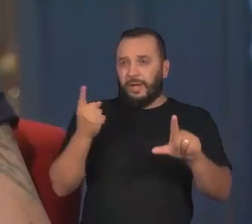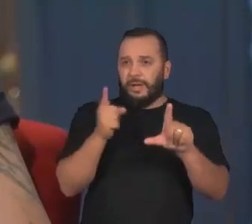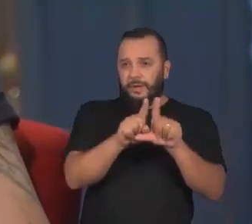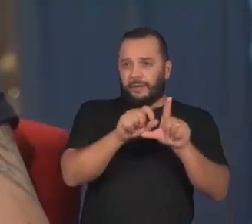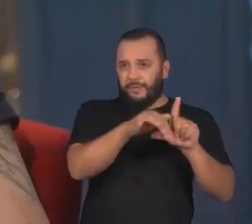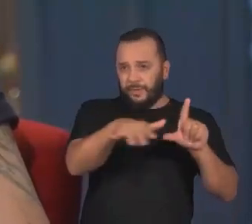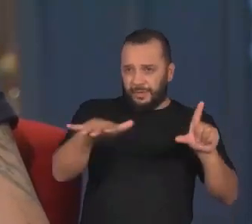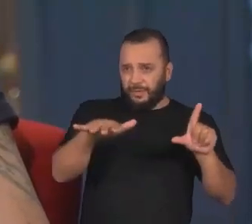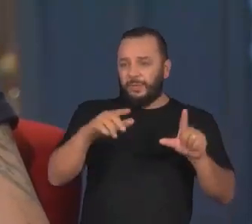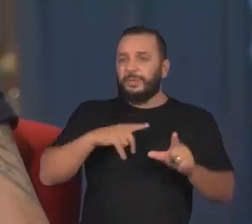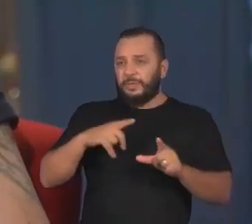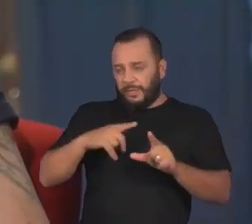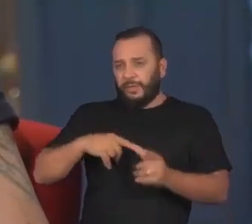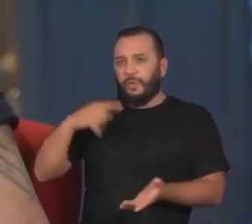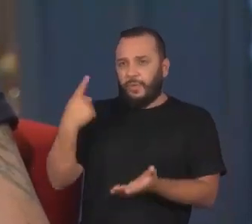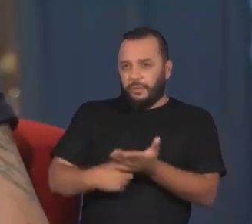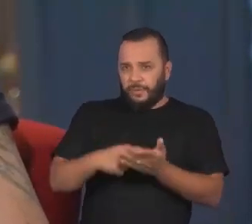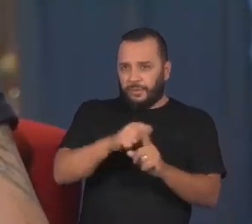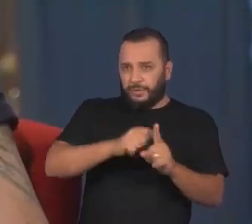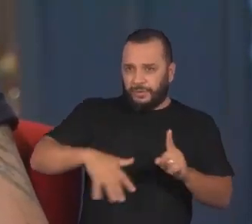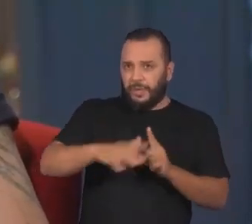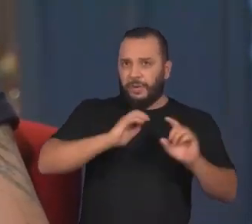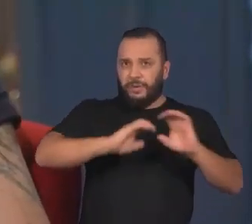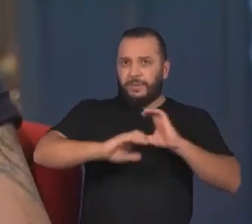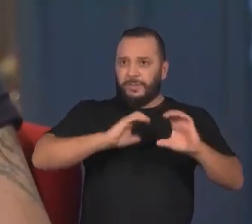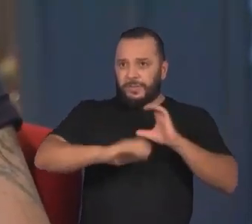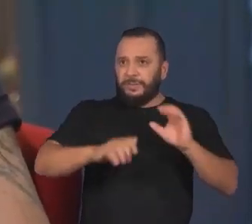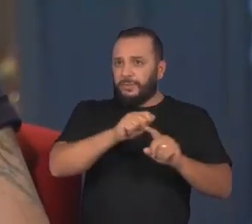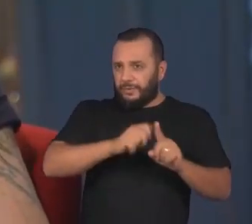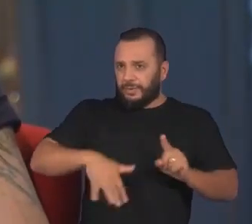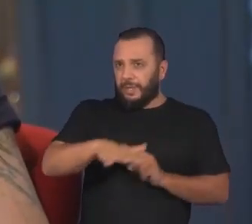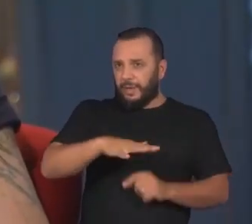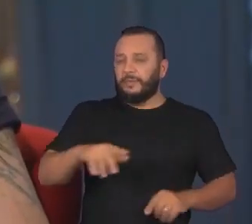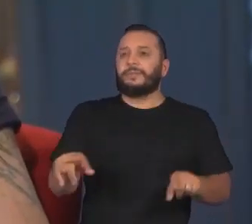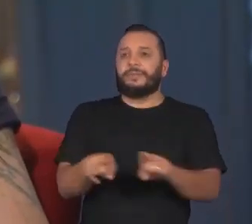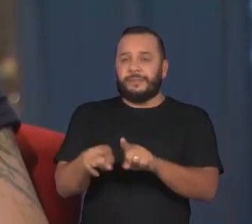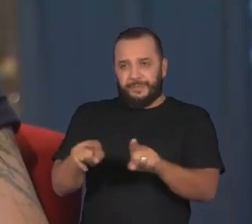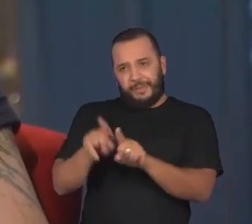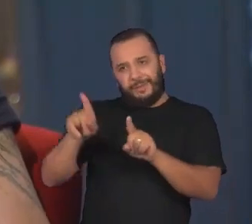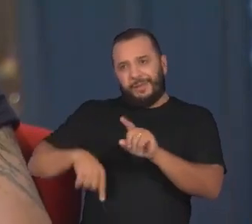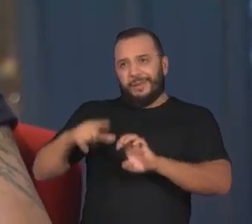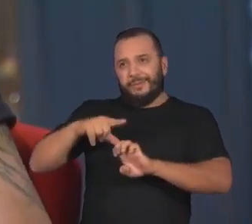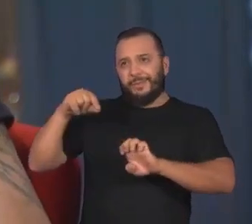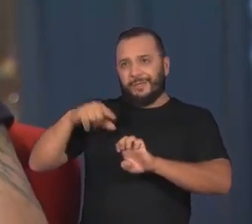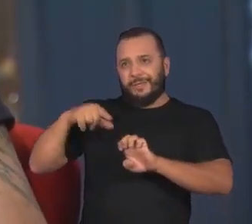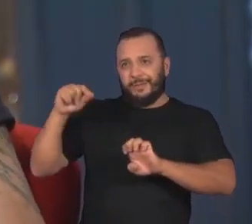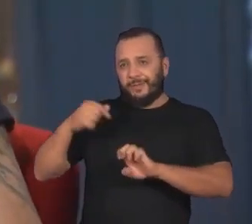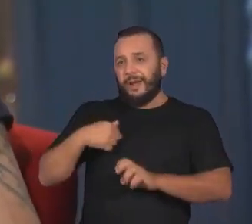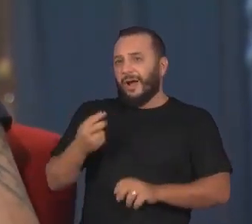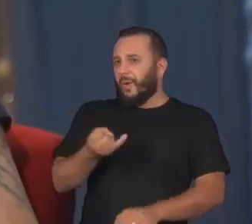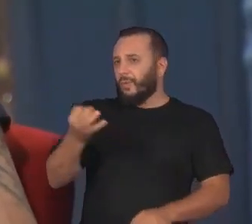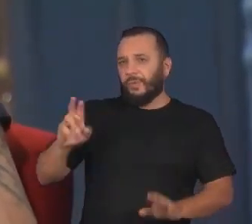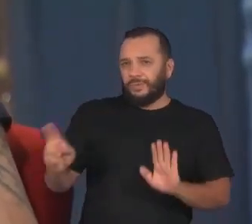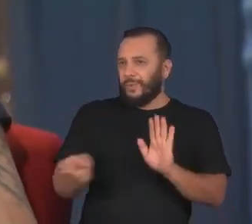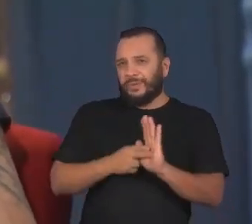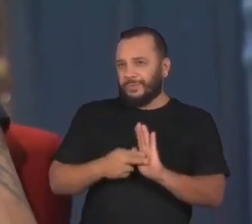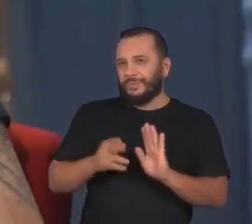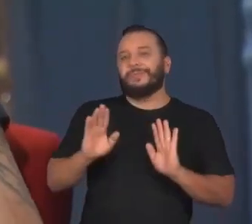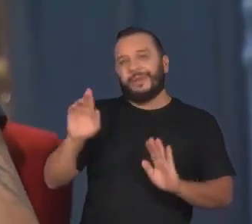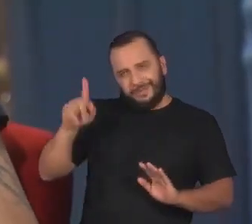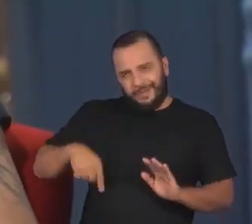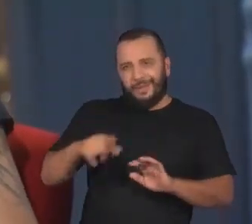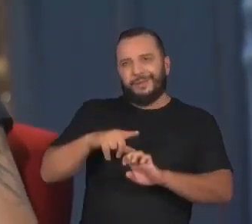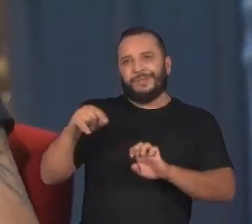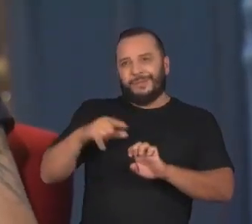e que também tem esse compromisso social de comunicador social Ele também é um empreendedor muitos ainda não se dão conta mas eu